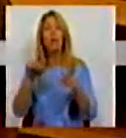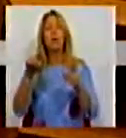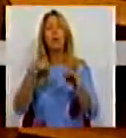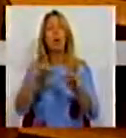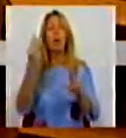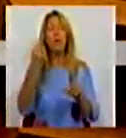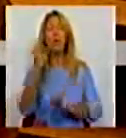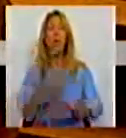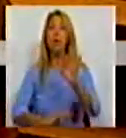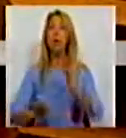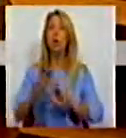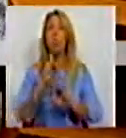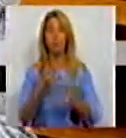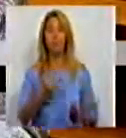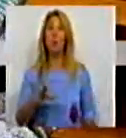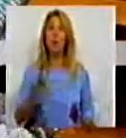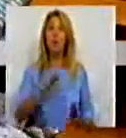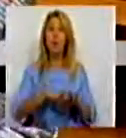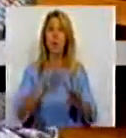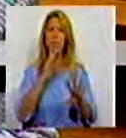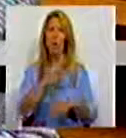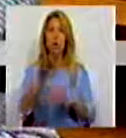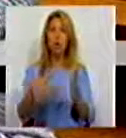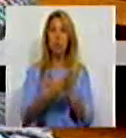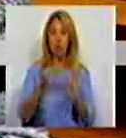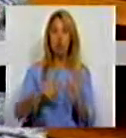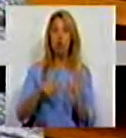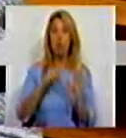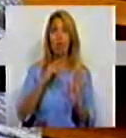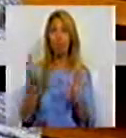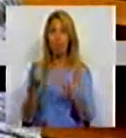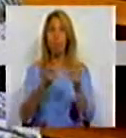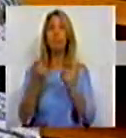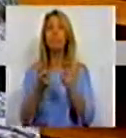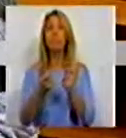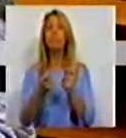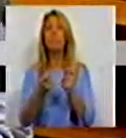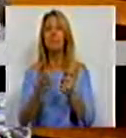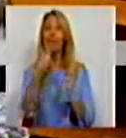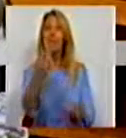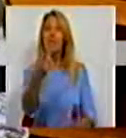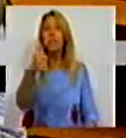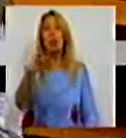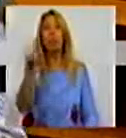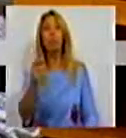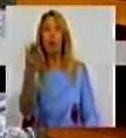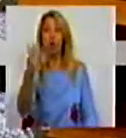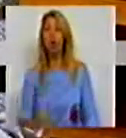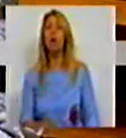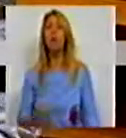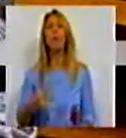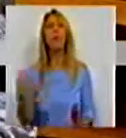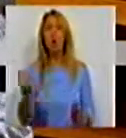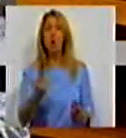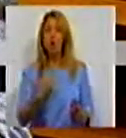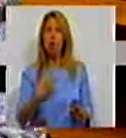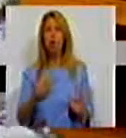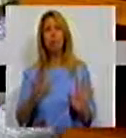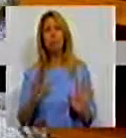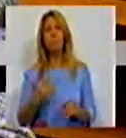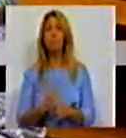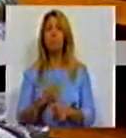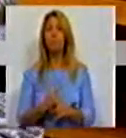anos, mereceu um dos melhores lugares no ranking internacional em termos de políticas de acolhimento e de integração. E, portanto, tem sido um grande